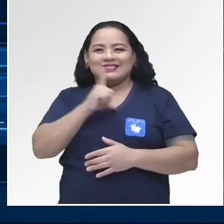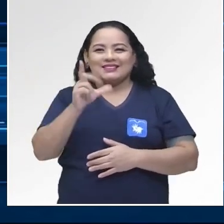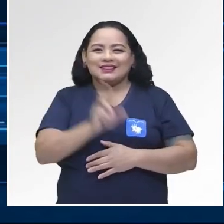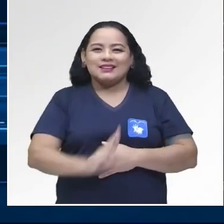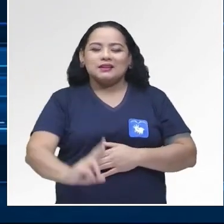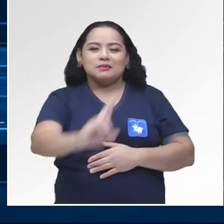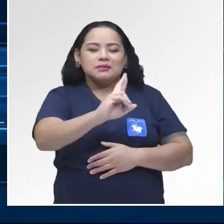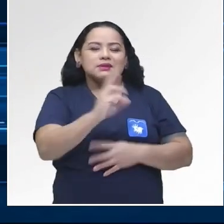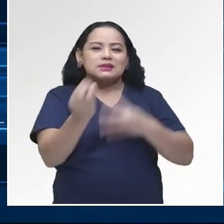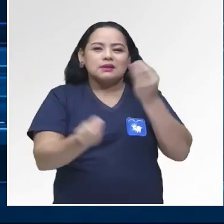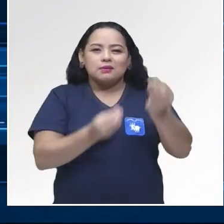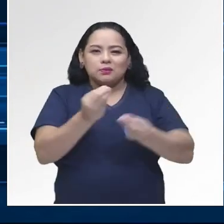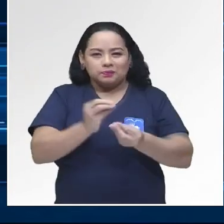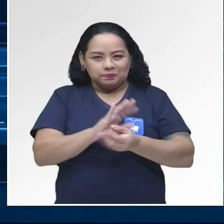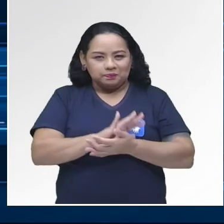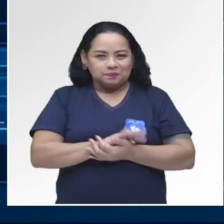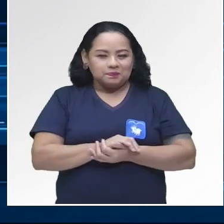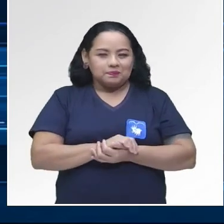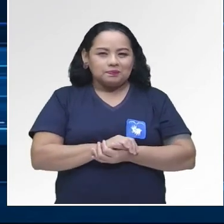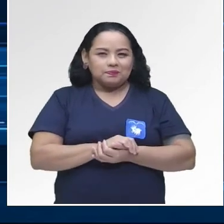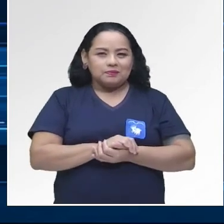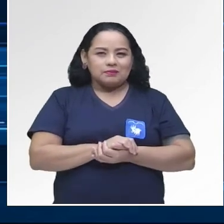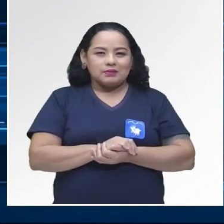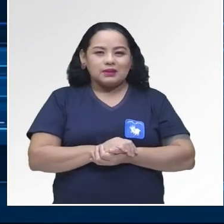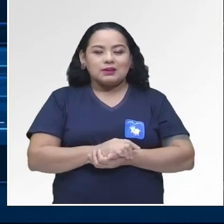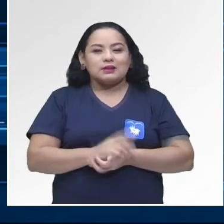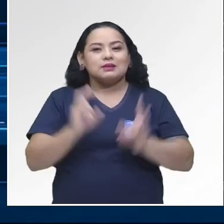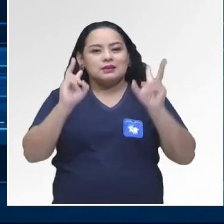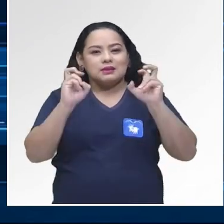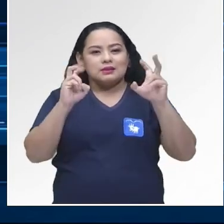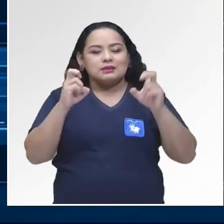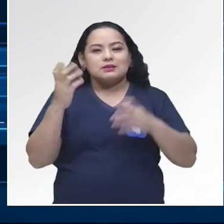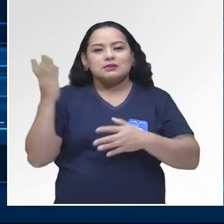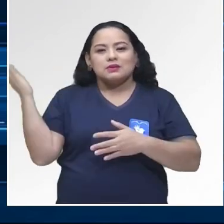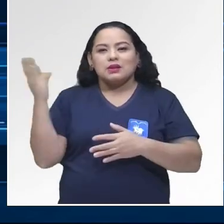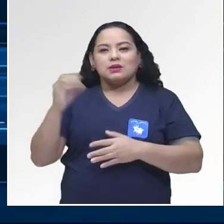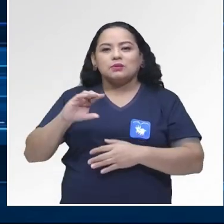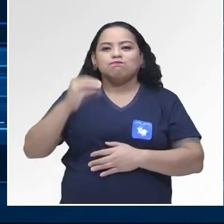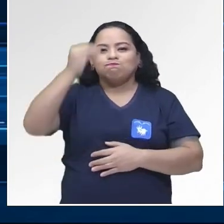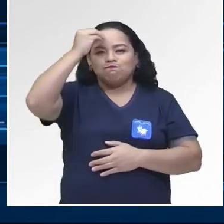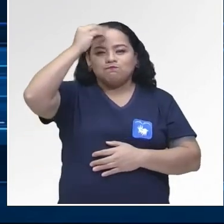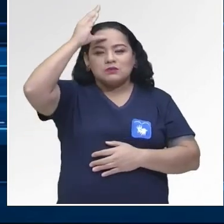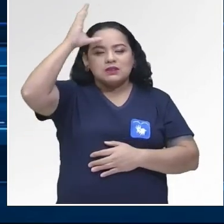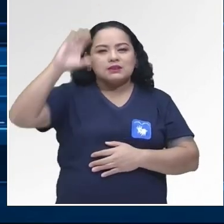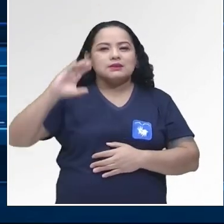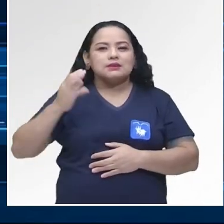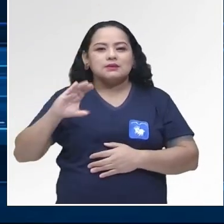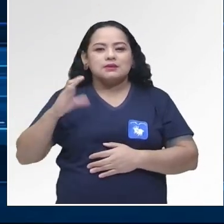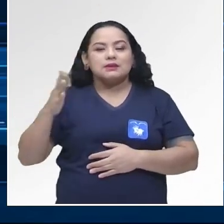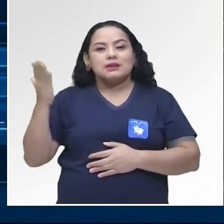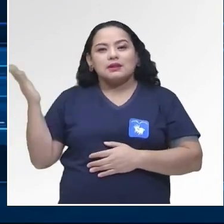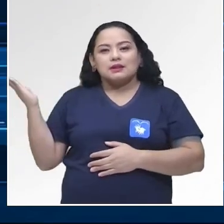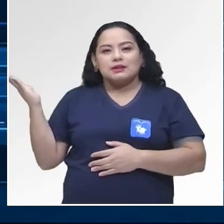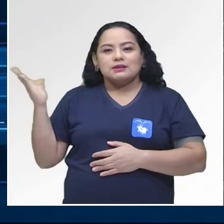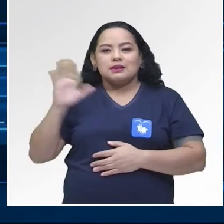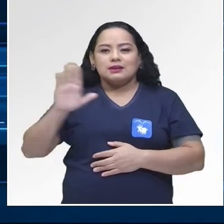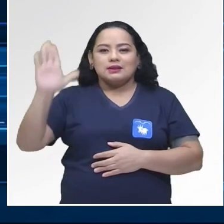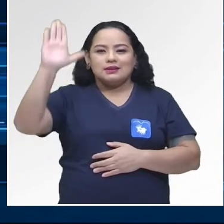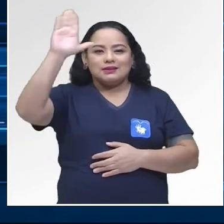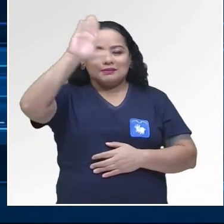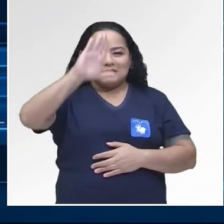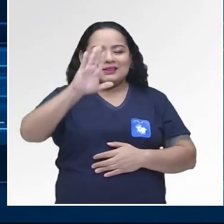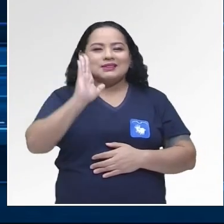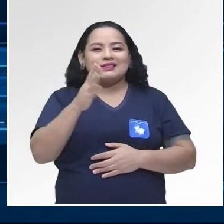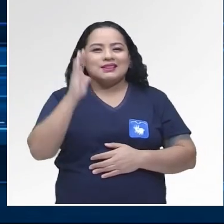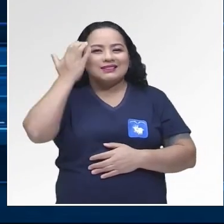pouco nessa essa questão aí, né, do conhecimento científico, né? Essa imagem aqui, ela é clássica para a gente